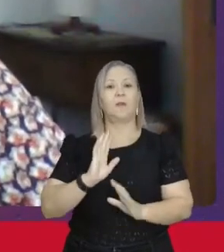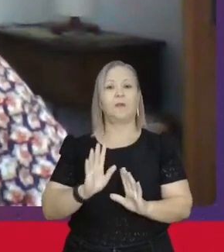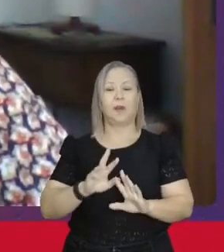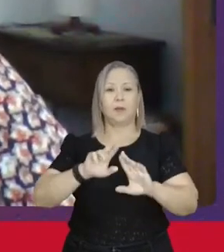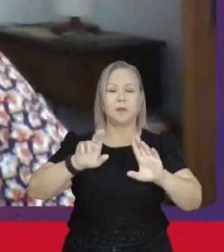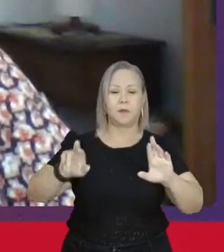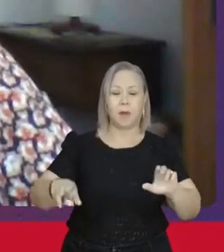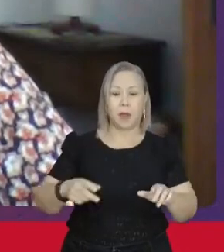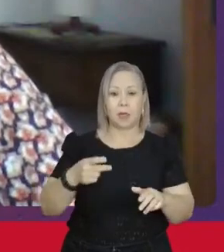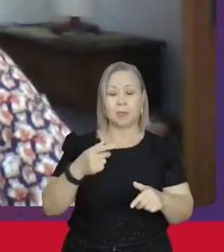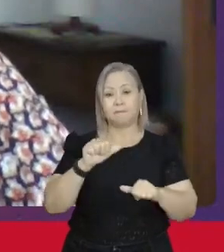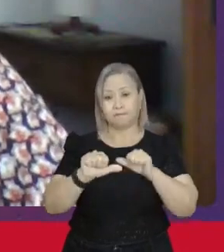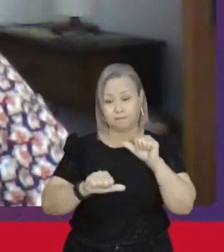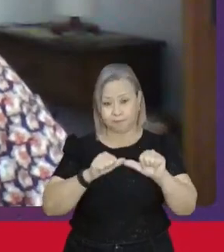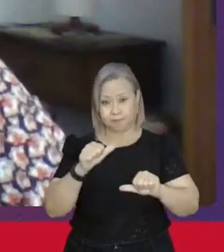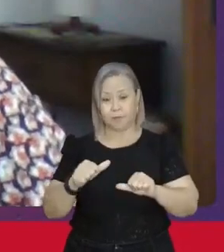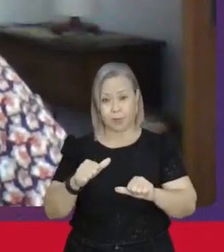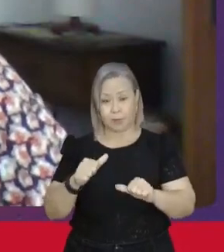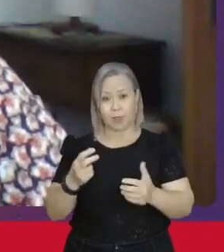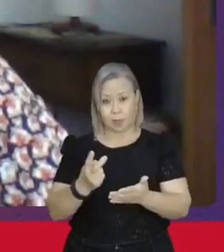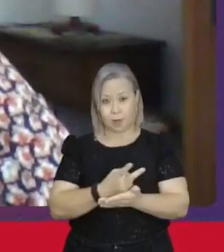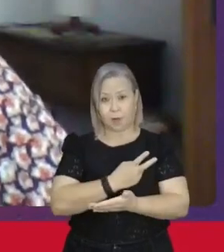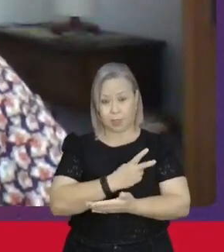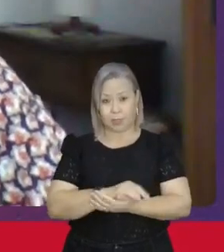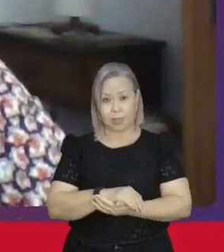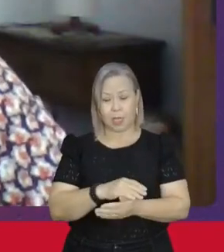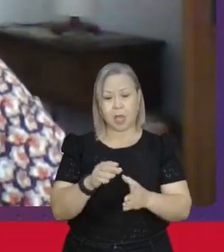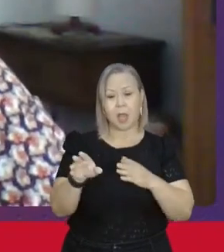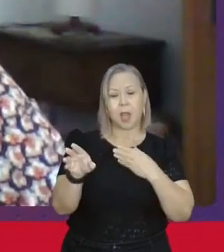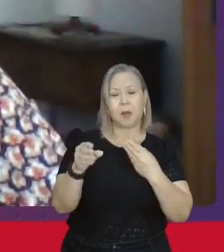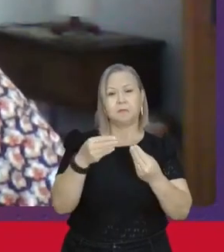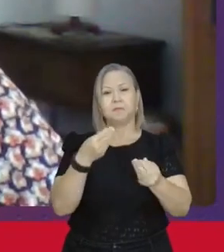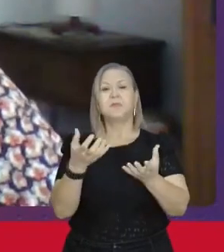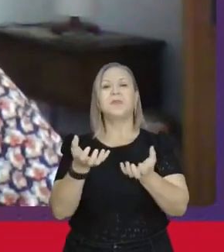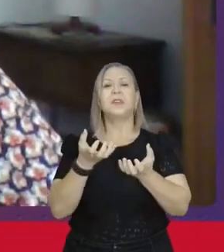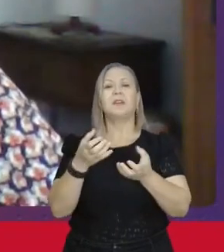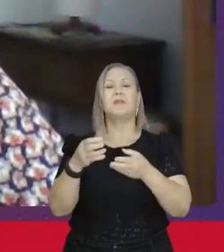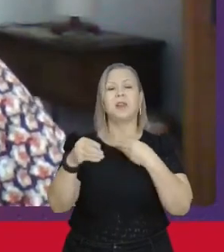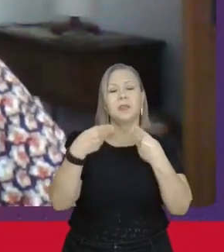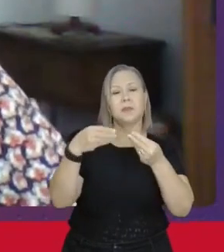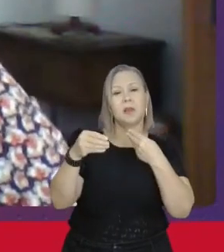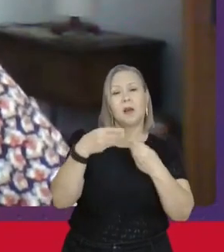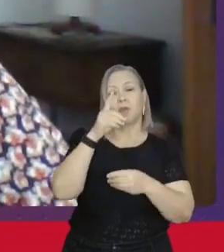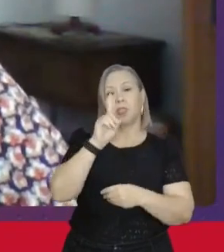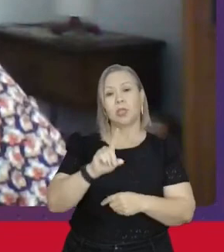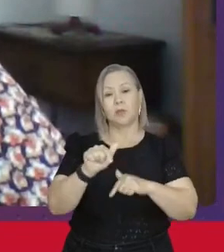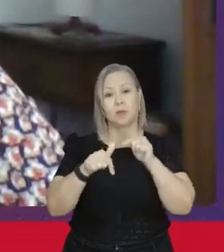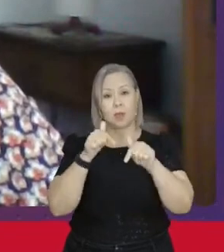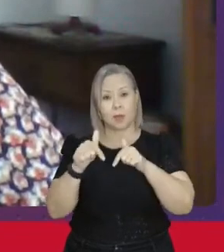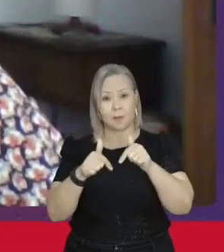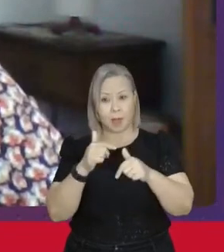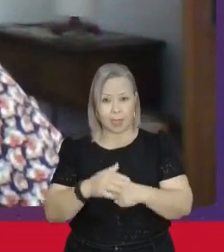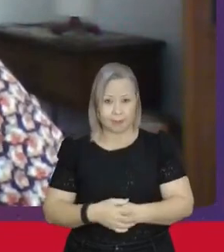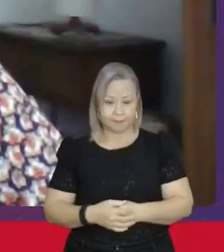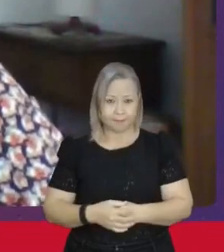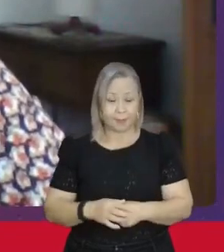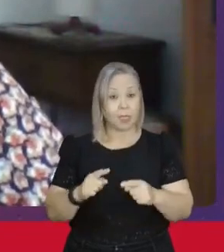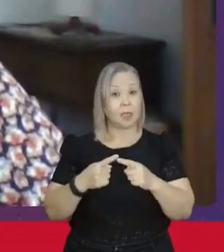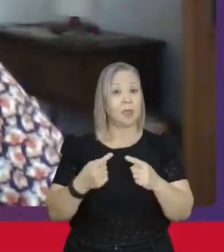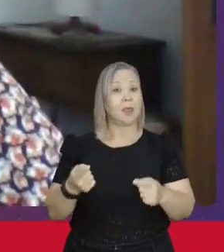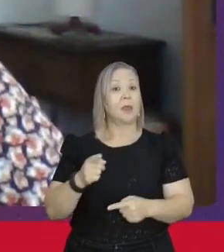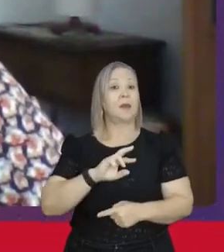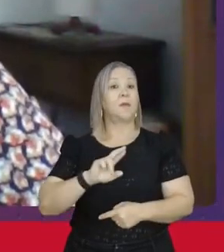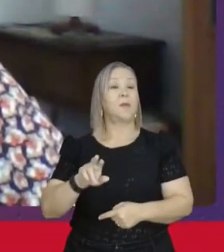várias mudanças no sentido de flexibilizar os direitos do trabalho, mas não com a magnitude